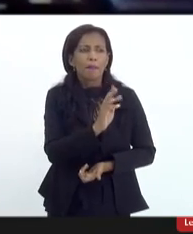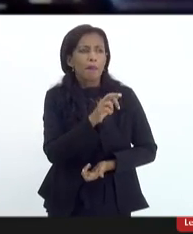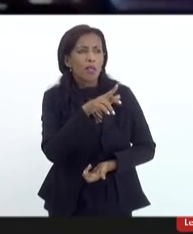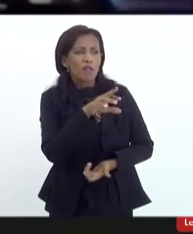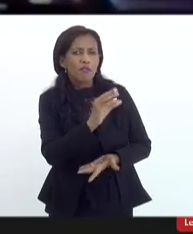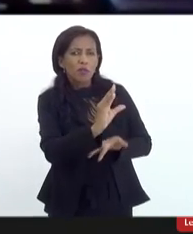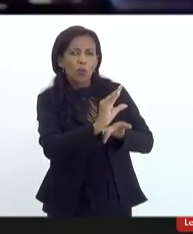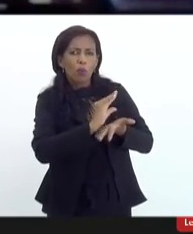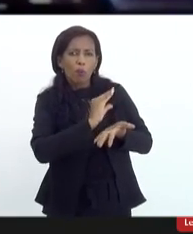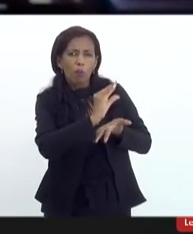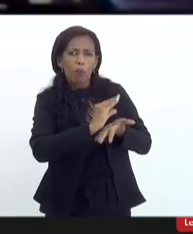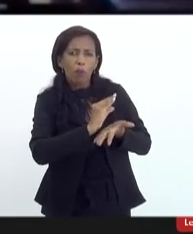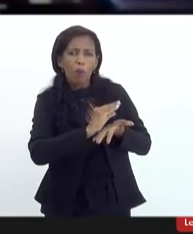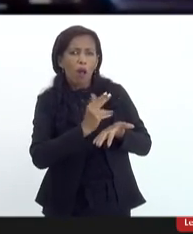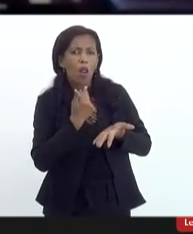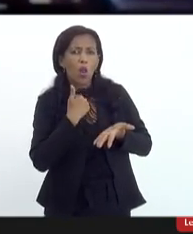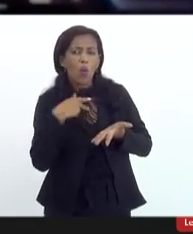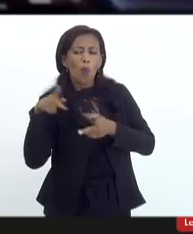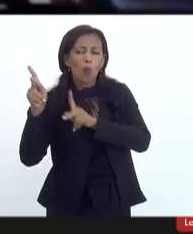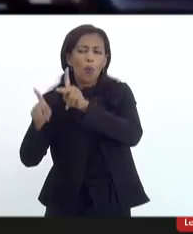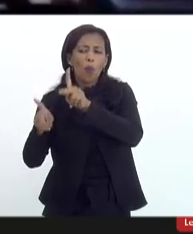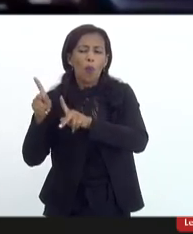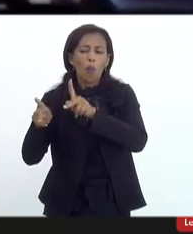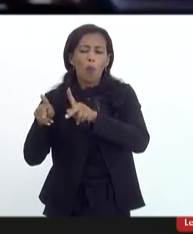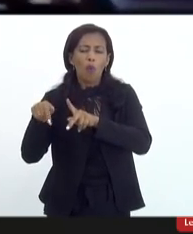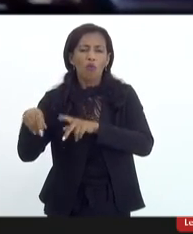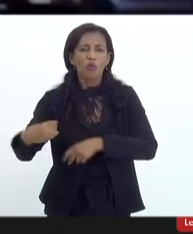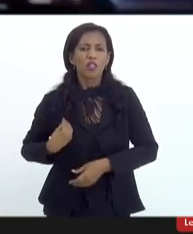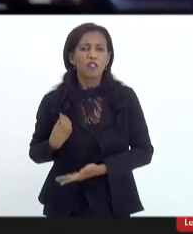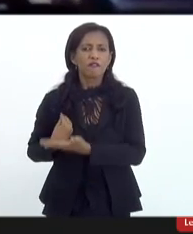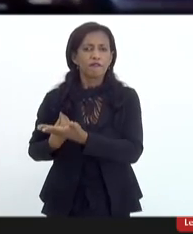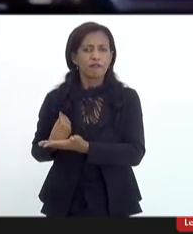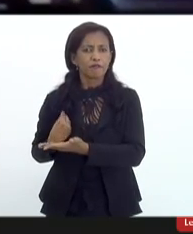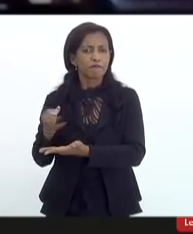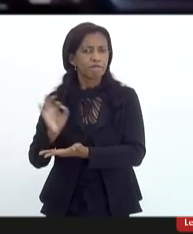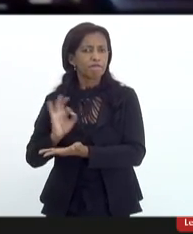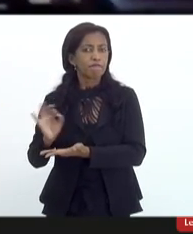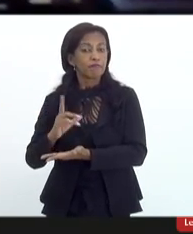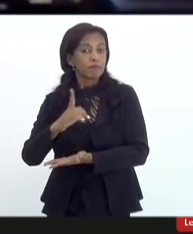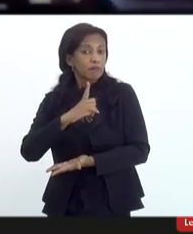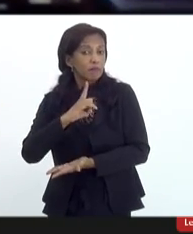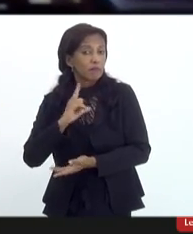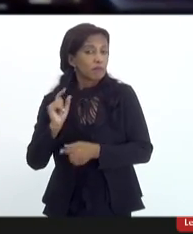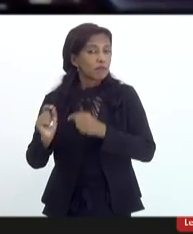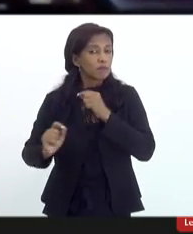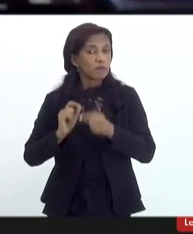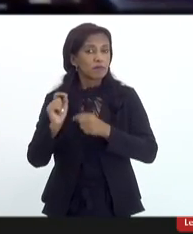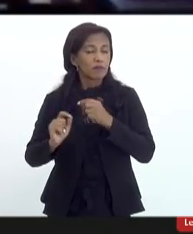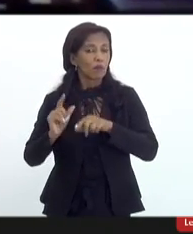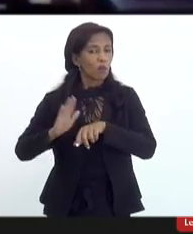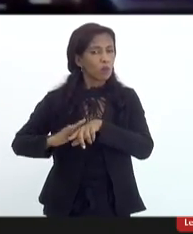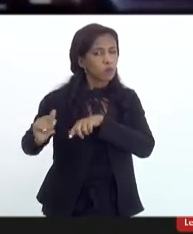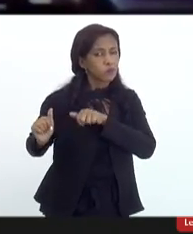ser do povo que ali reside. Isso tem uma aplicação